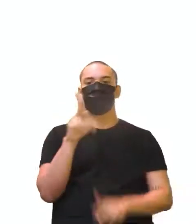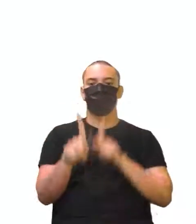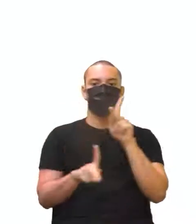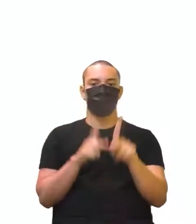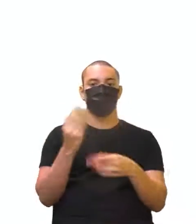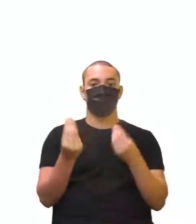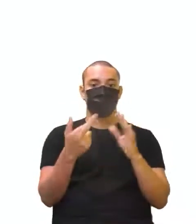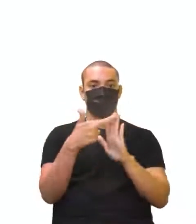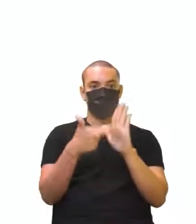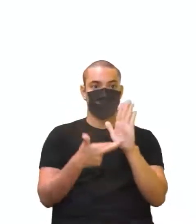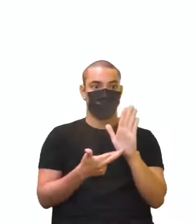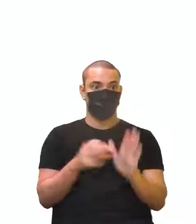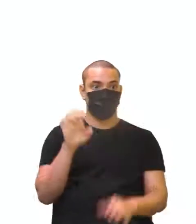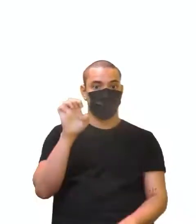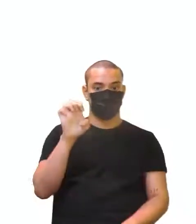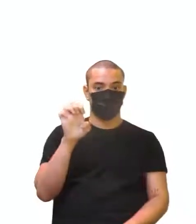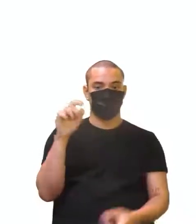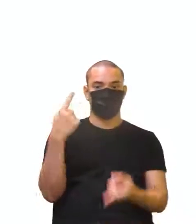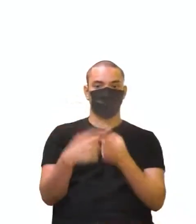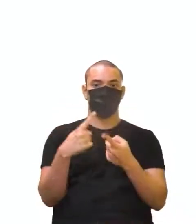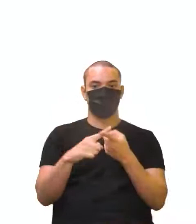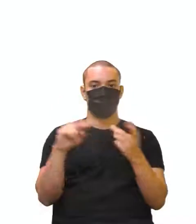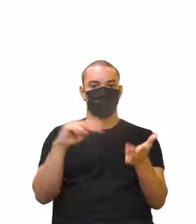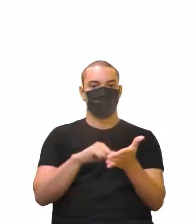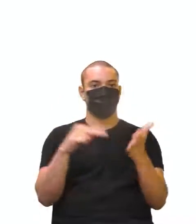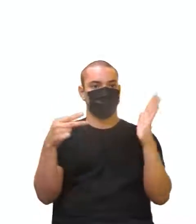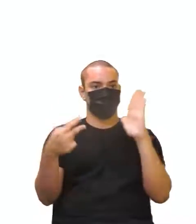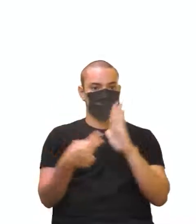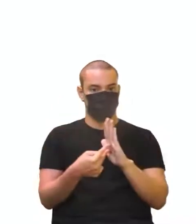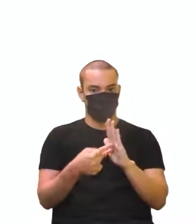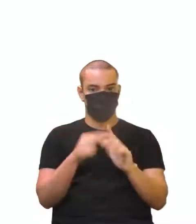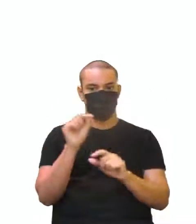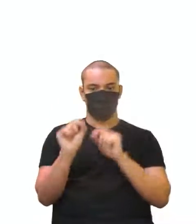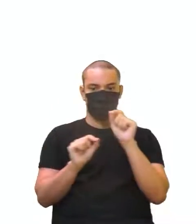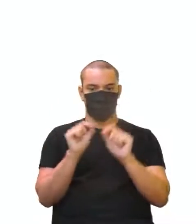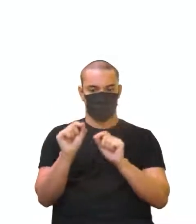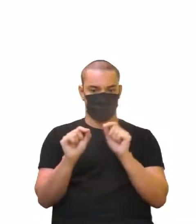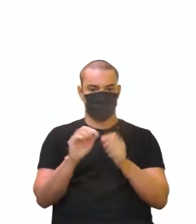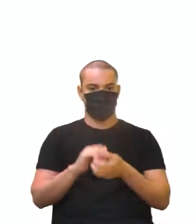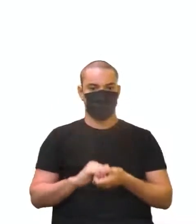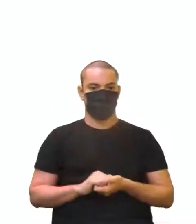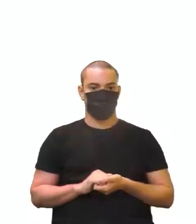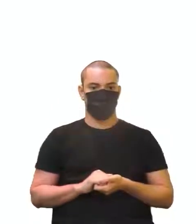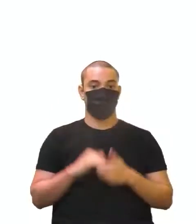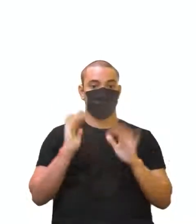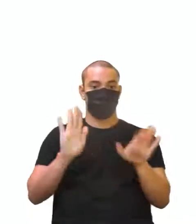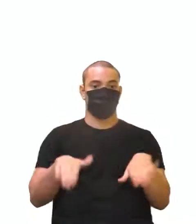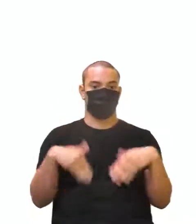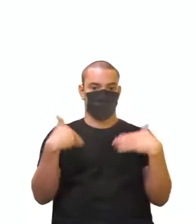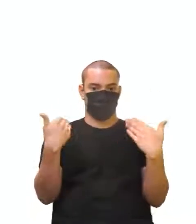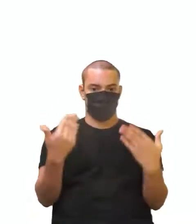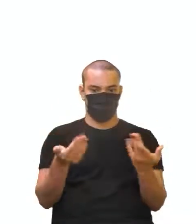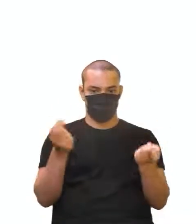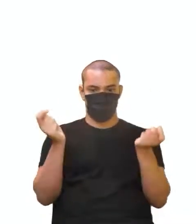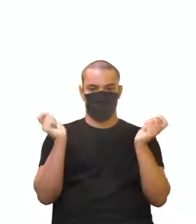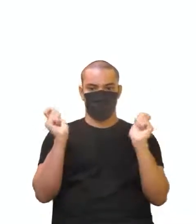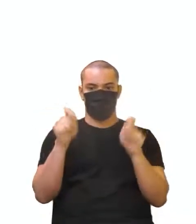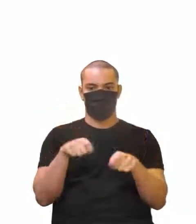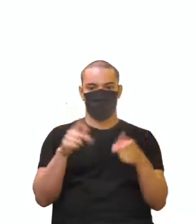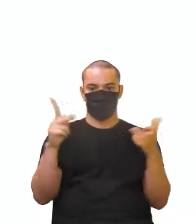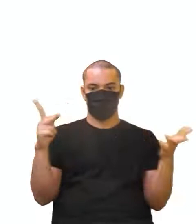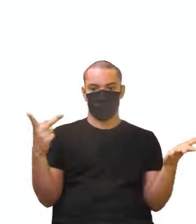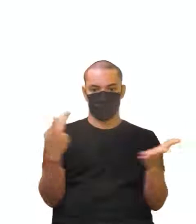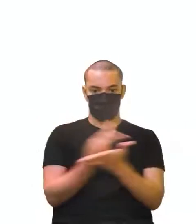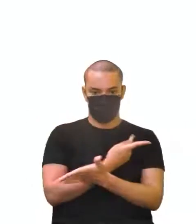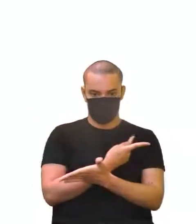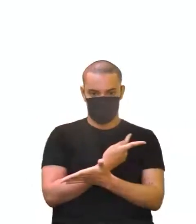popularmente como a regra do E, pois corresponde à seguinte pergunta: qual a probabilidade de